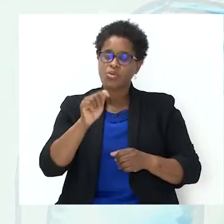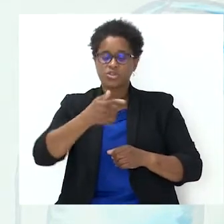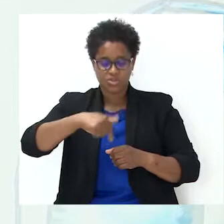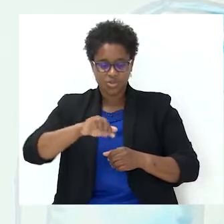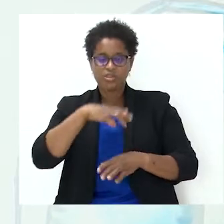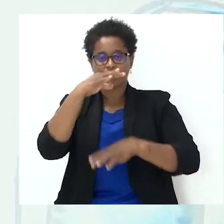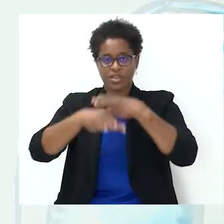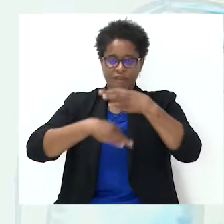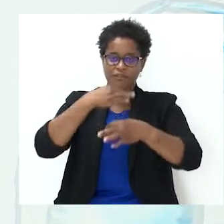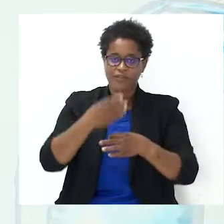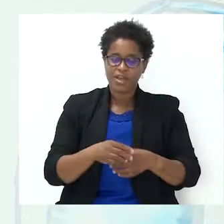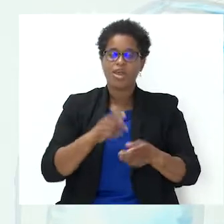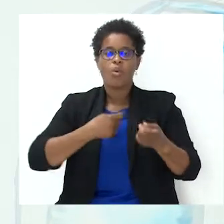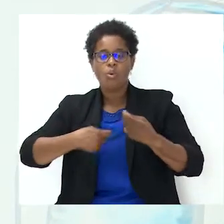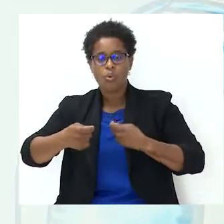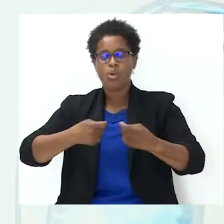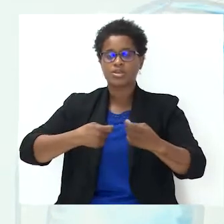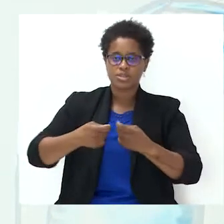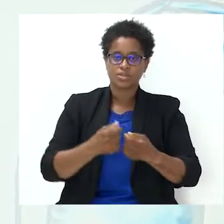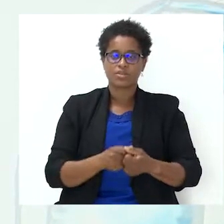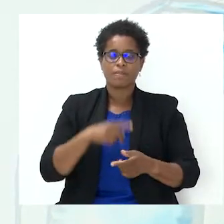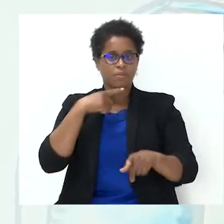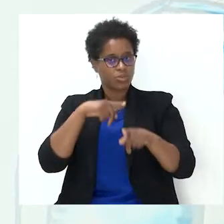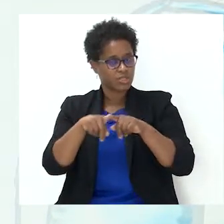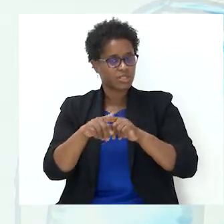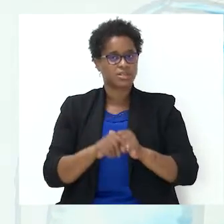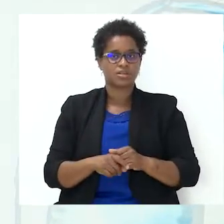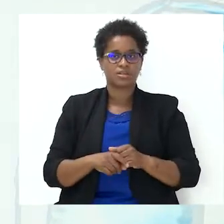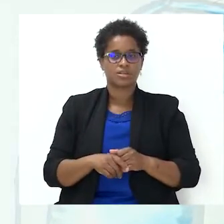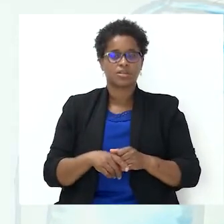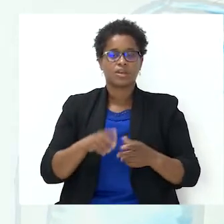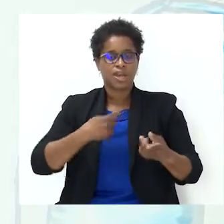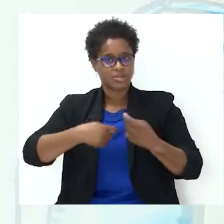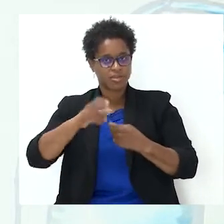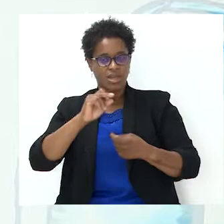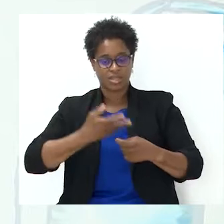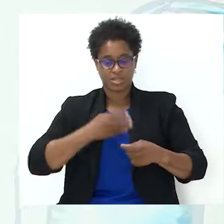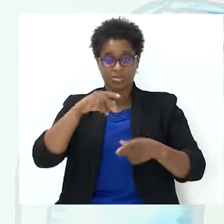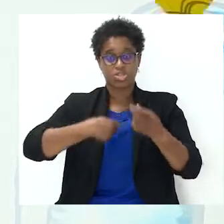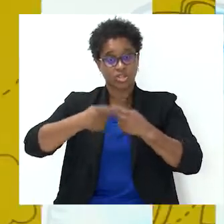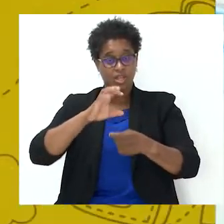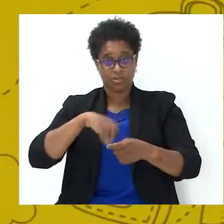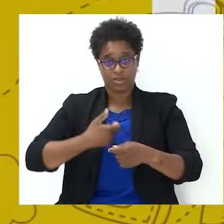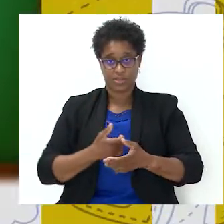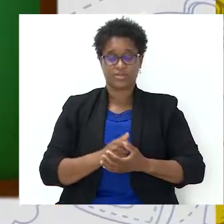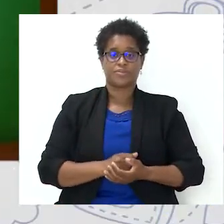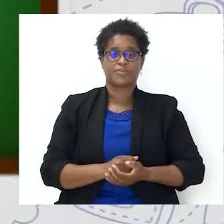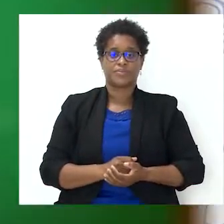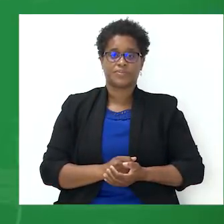vamos falar da organização política e administrativa de Cabo Verde.